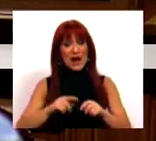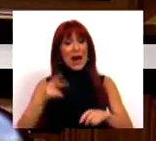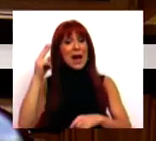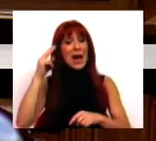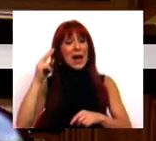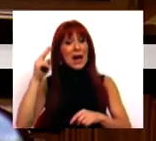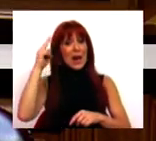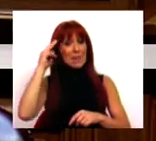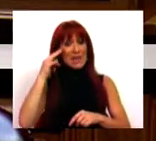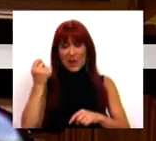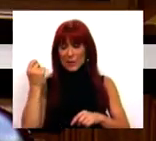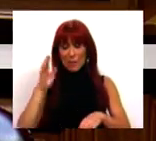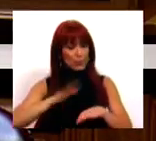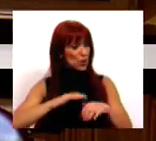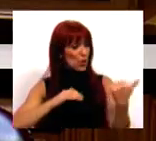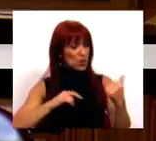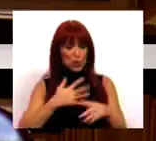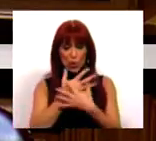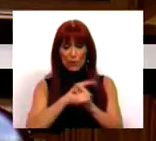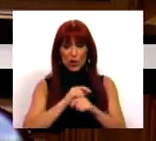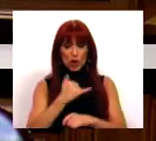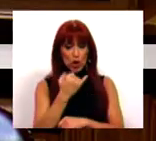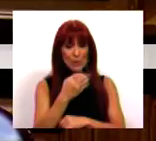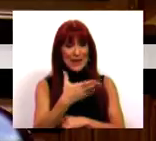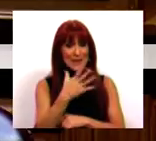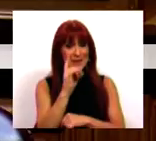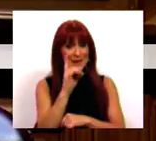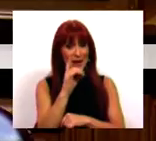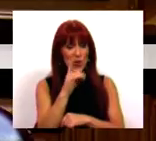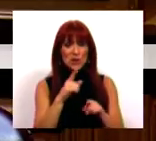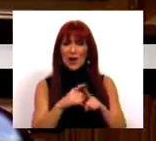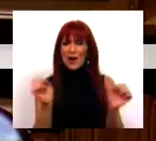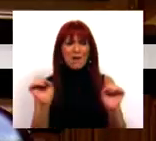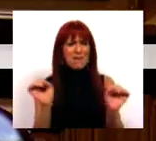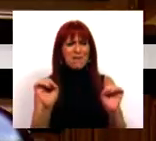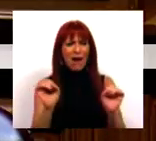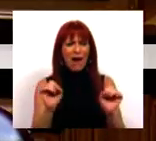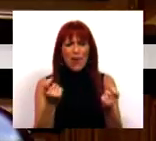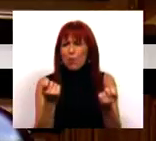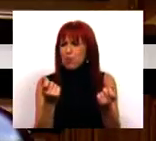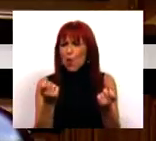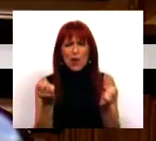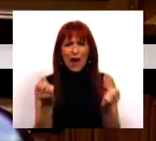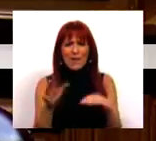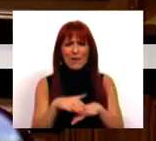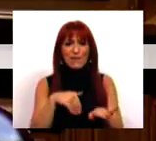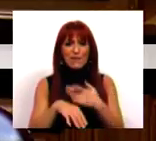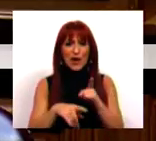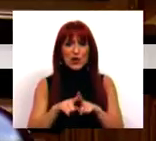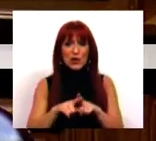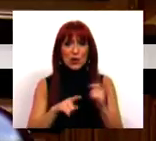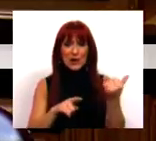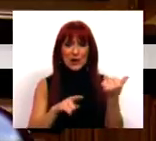Madeira, ainda a propósito dos fogos de 2016, nada ou pouco ou nada se fez relativamente